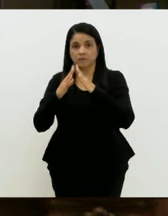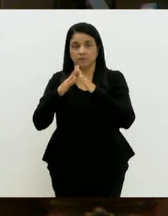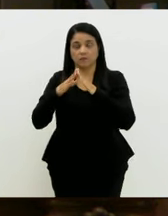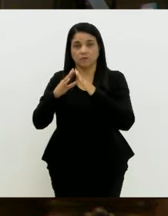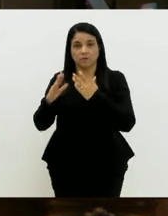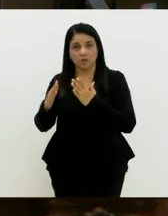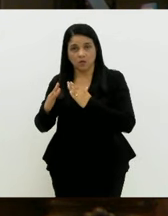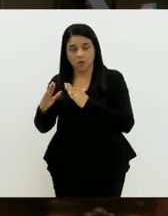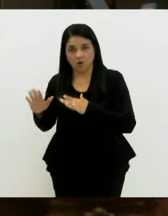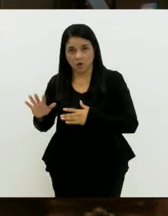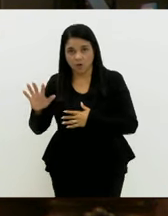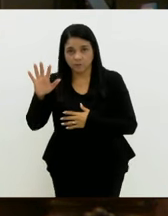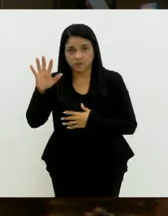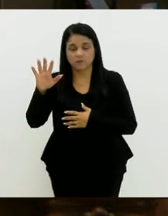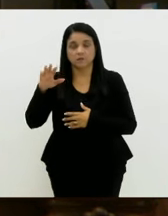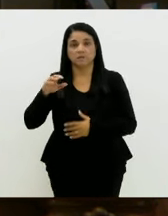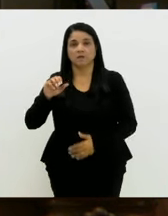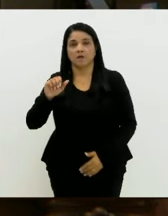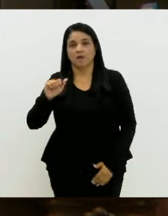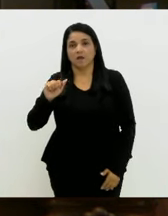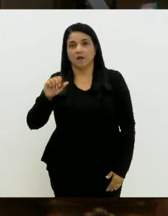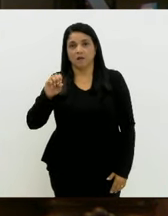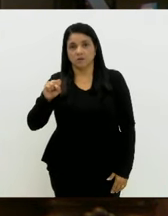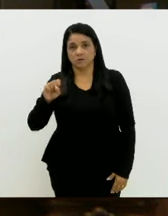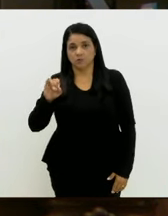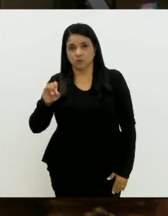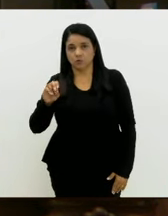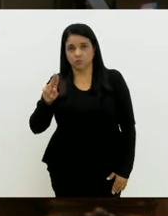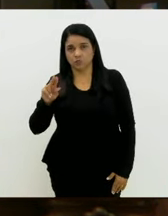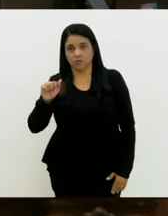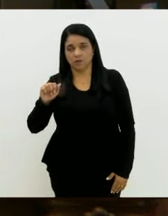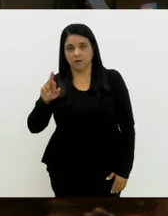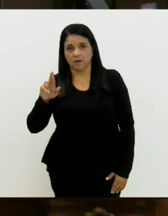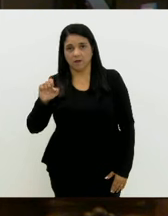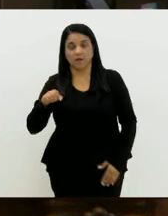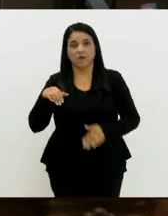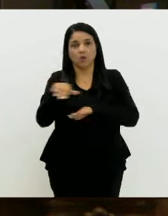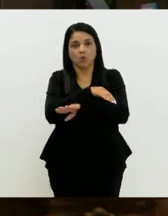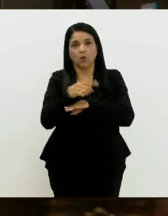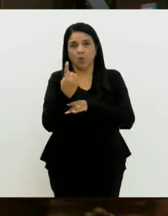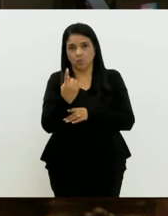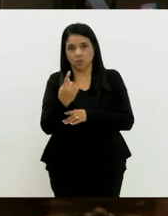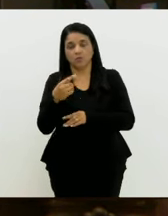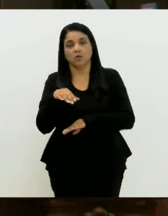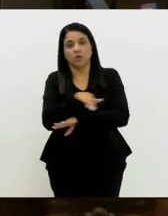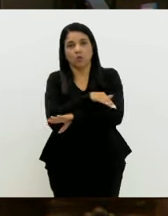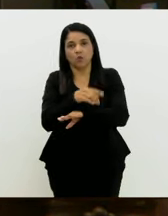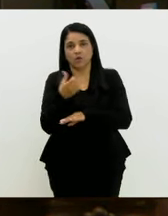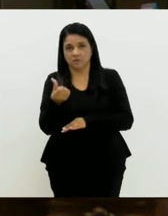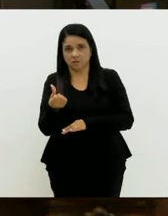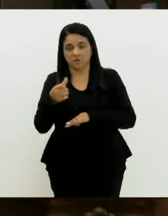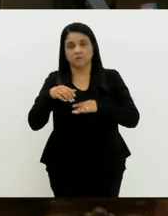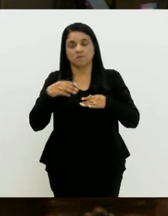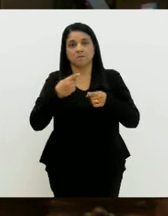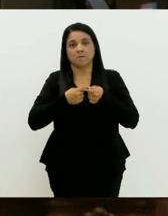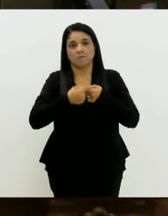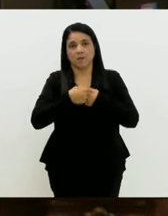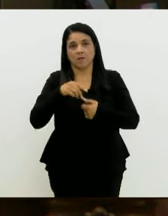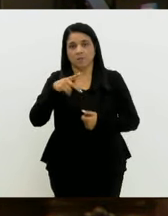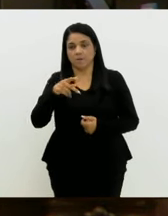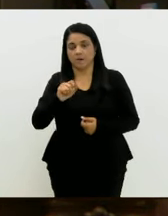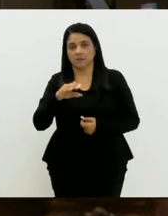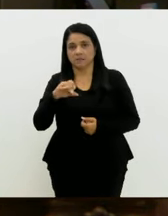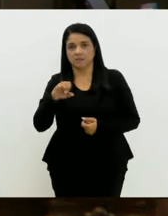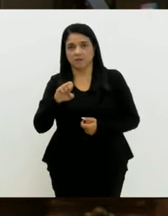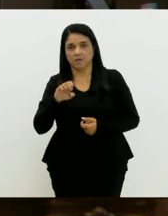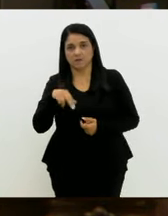comunidade Passuaré, 1, ruas 1 a 6, no bairro Paciência, no município do Rio de Janeiro. Parecer